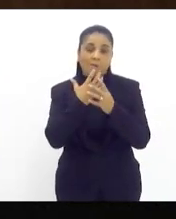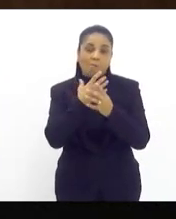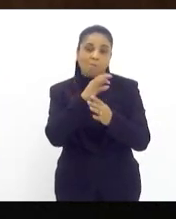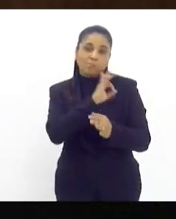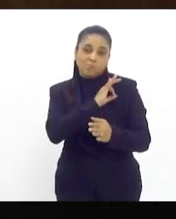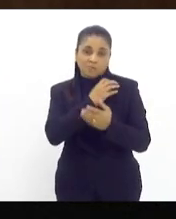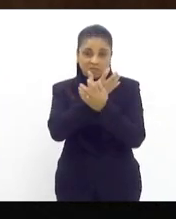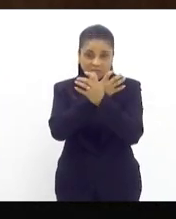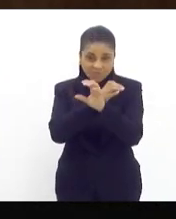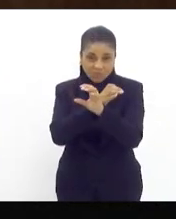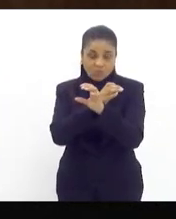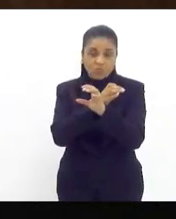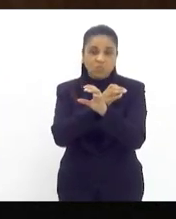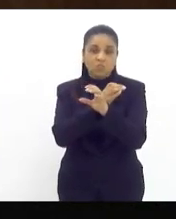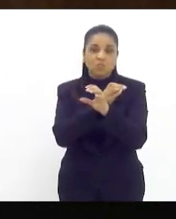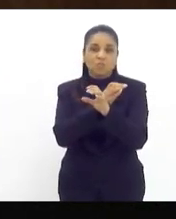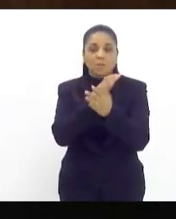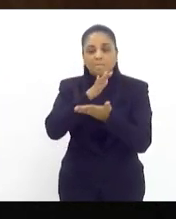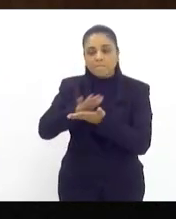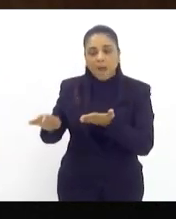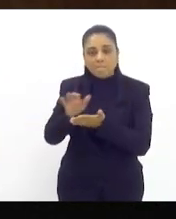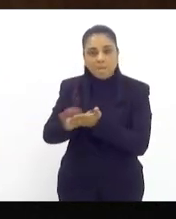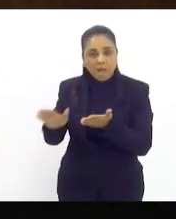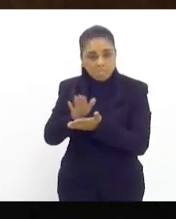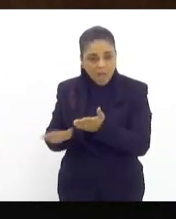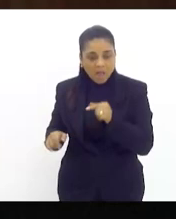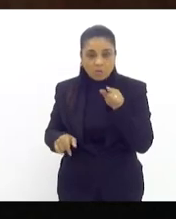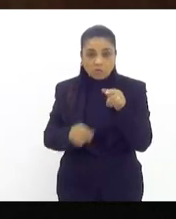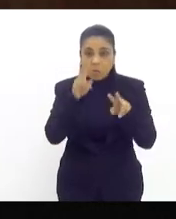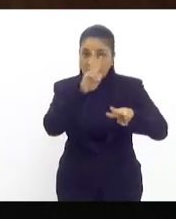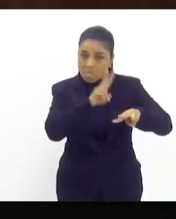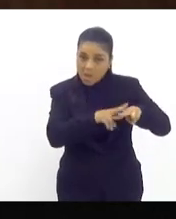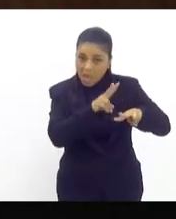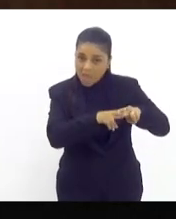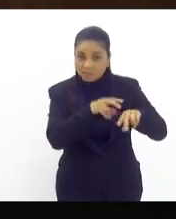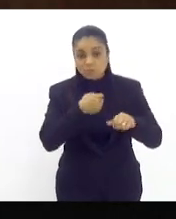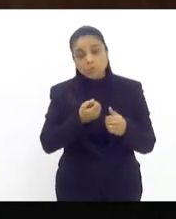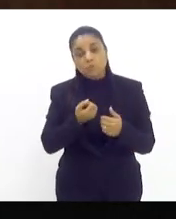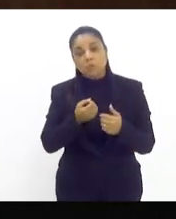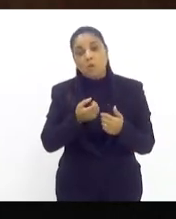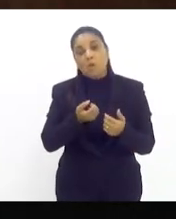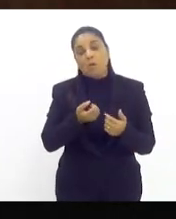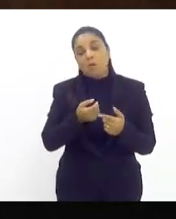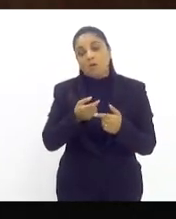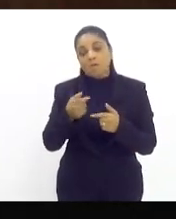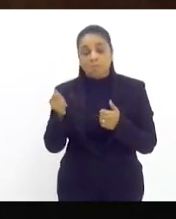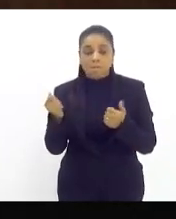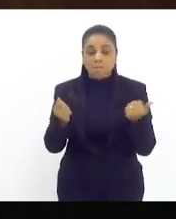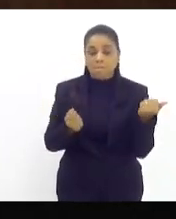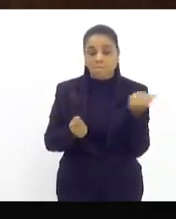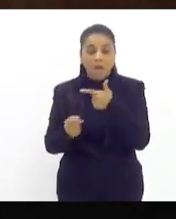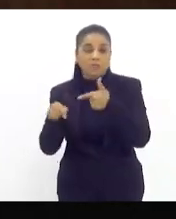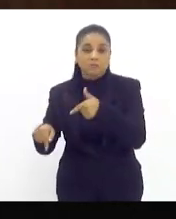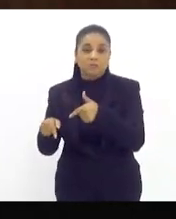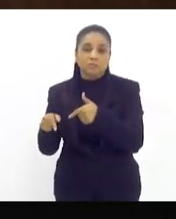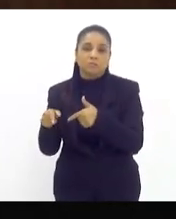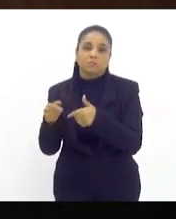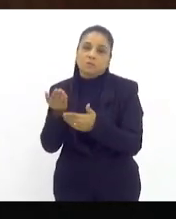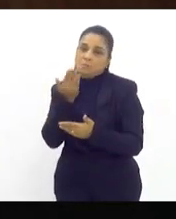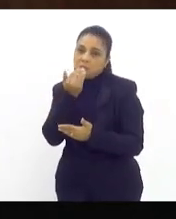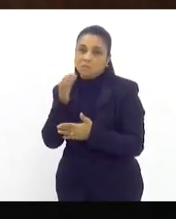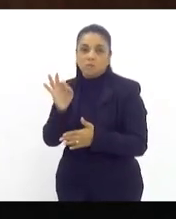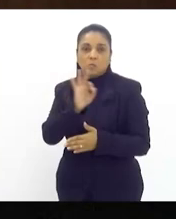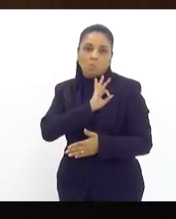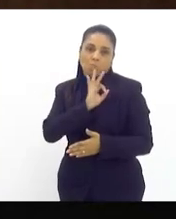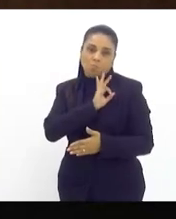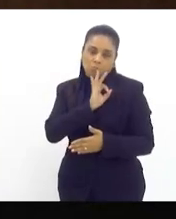com a alimentação dos presos do que com o auxílio alimentação dos servidores da Polícia Civil então saudar mais uma